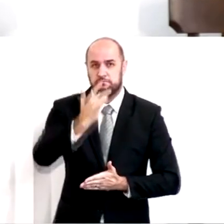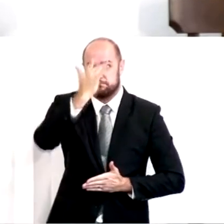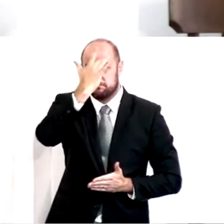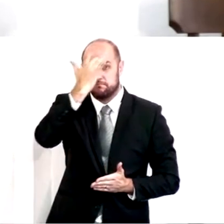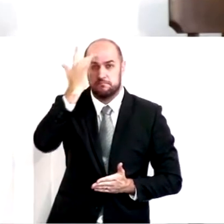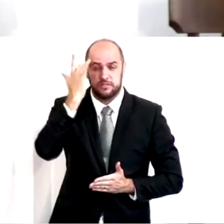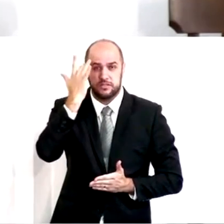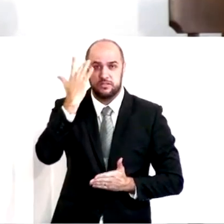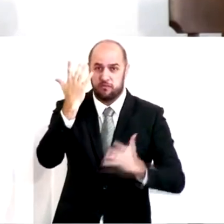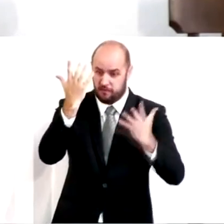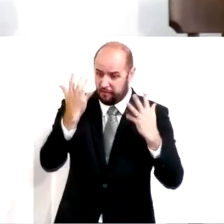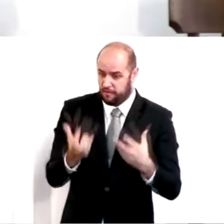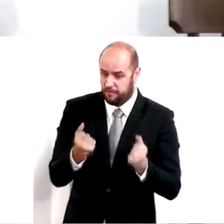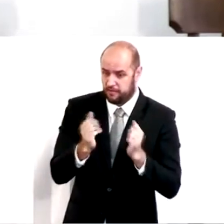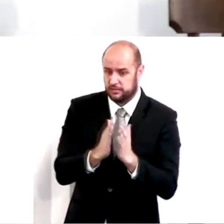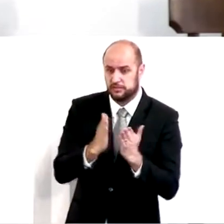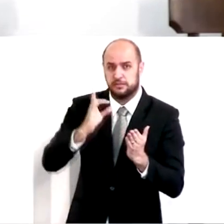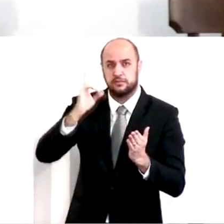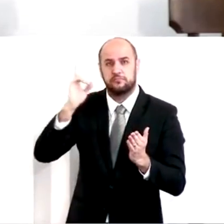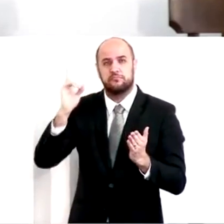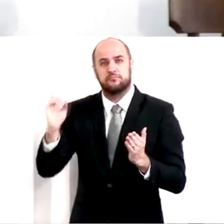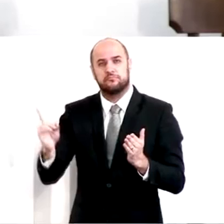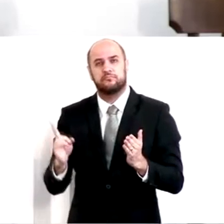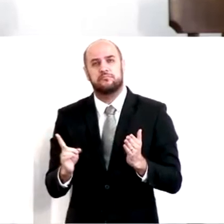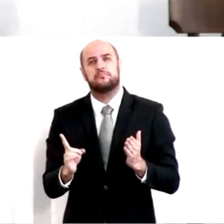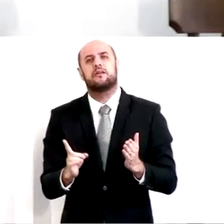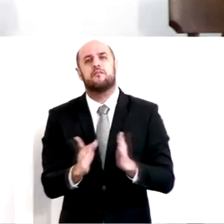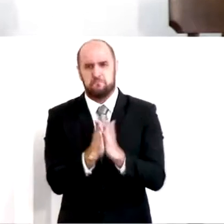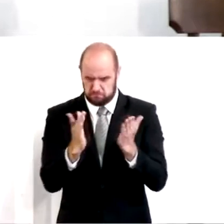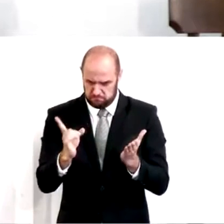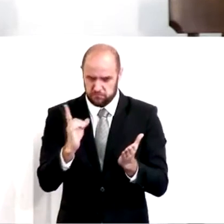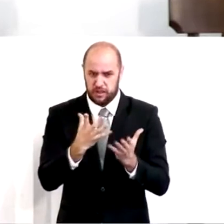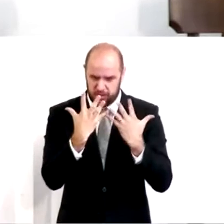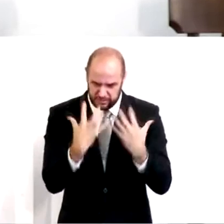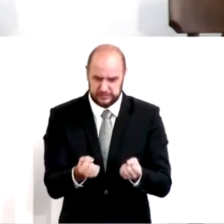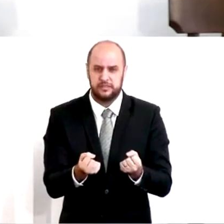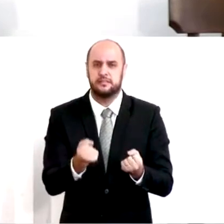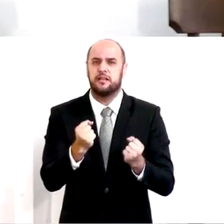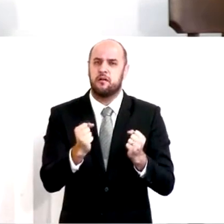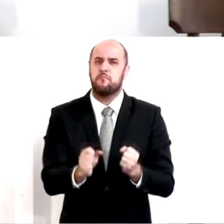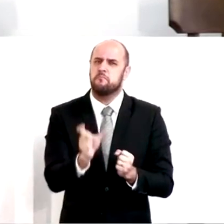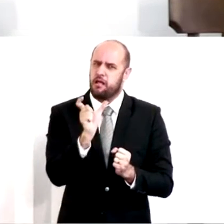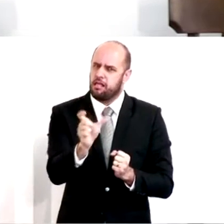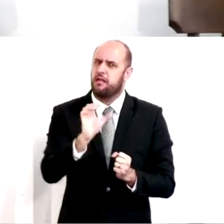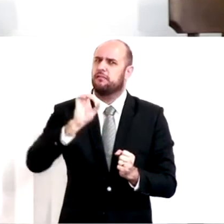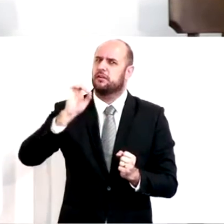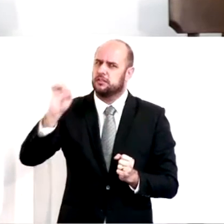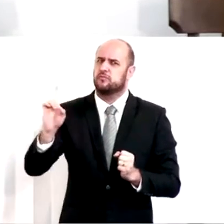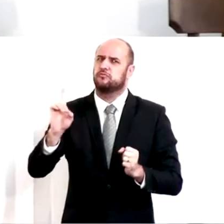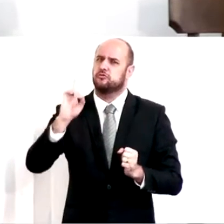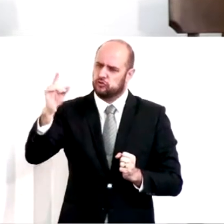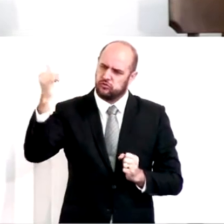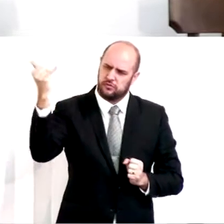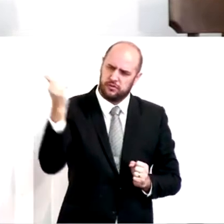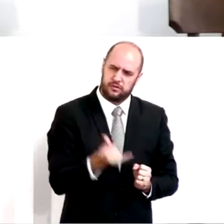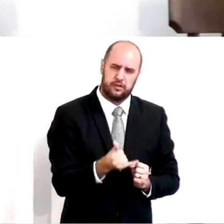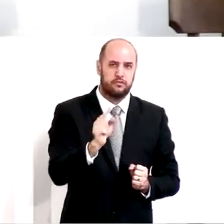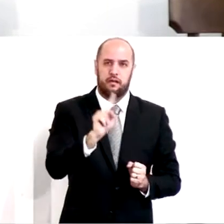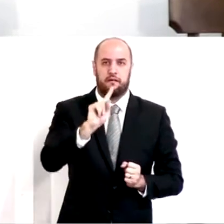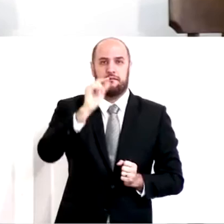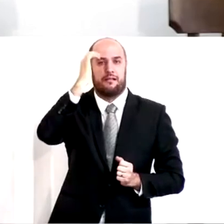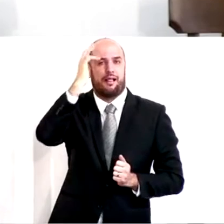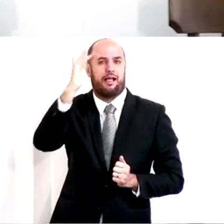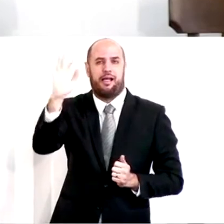pessoas que recebessem a palavra de Deus a recebessem como palavra de Deus e não como filosofia coríntia.